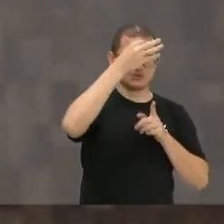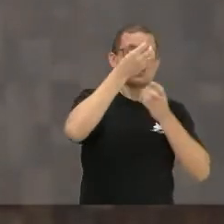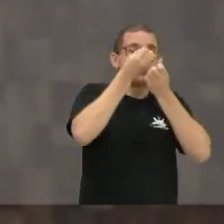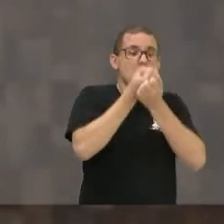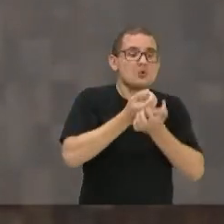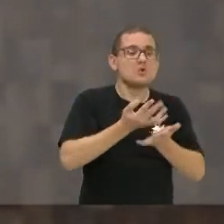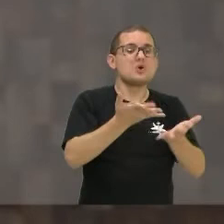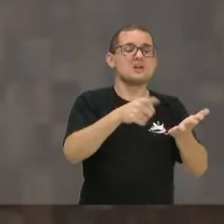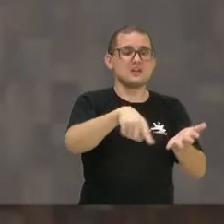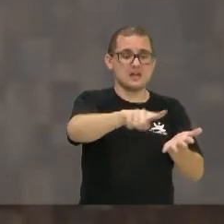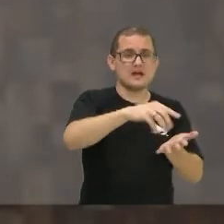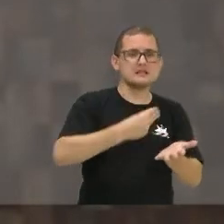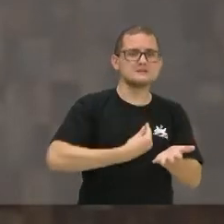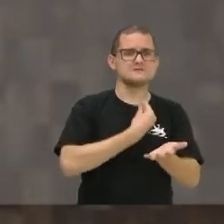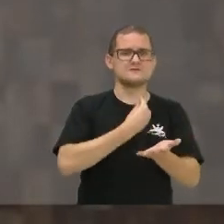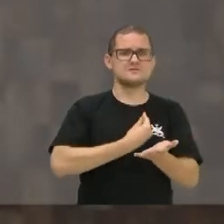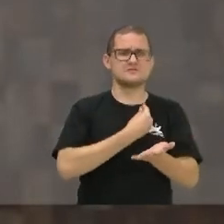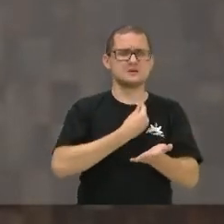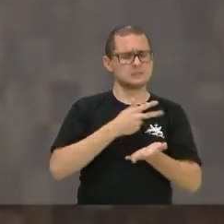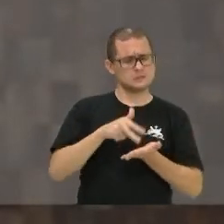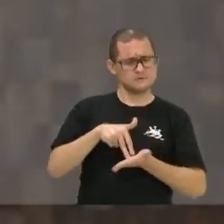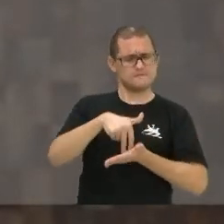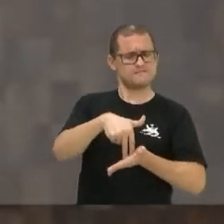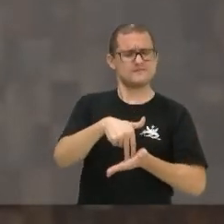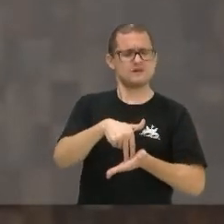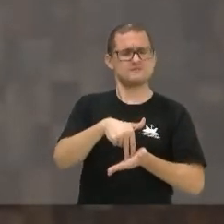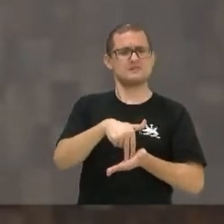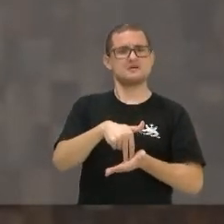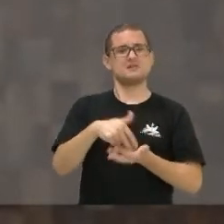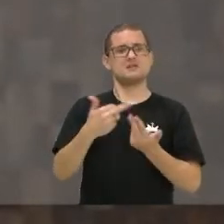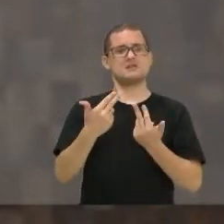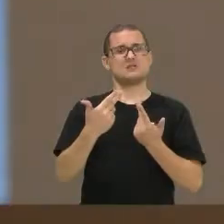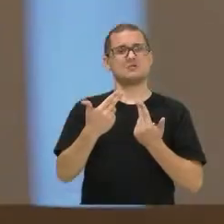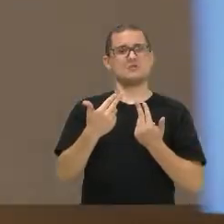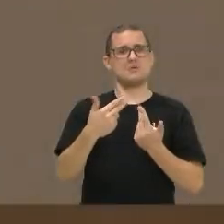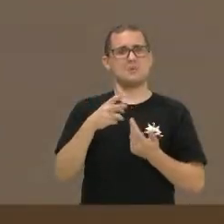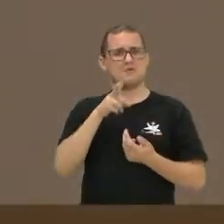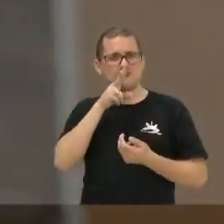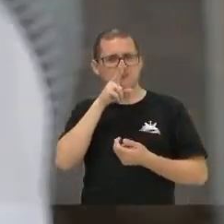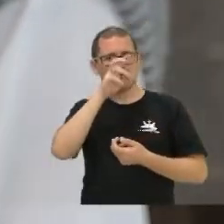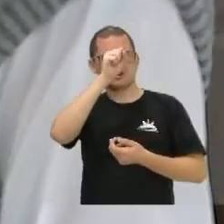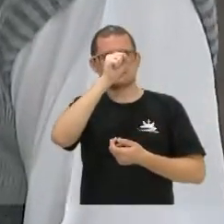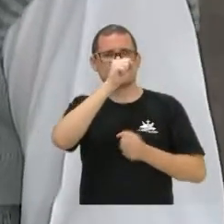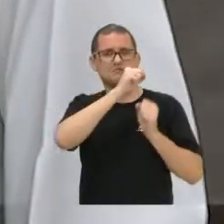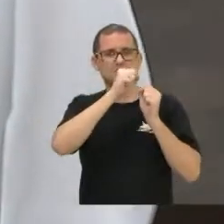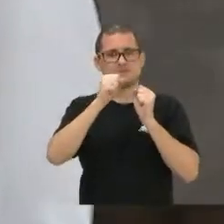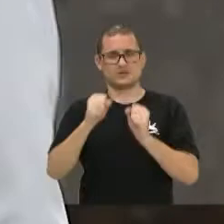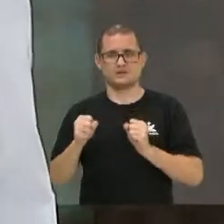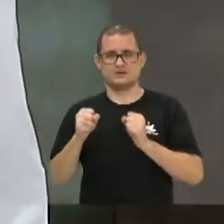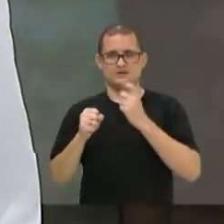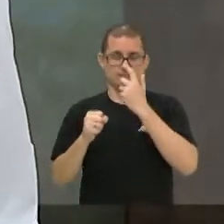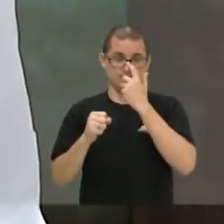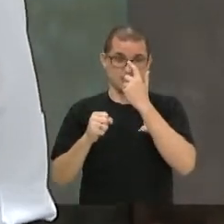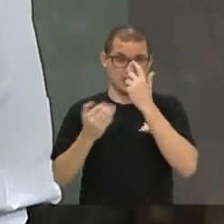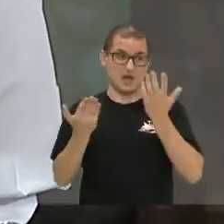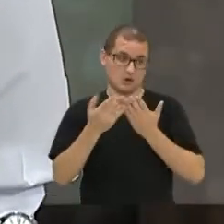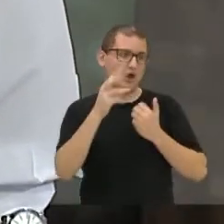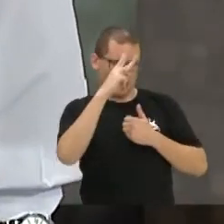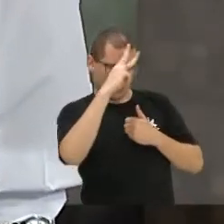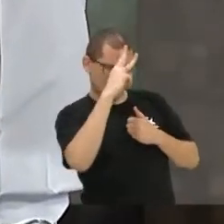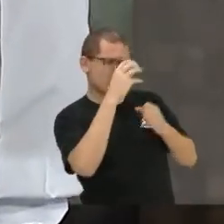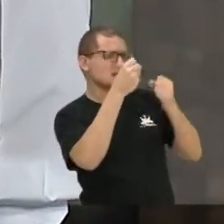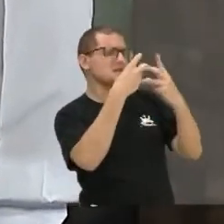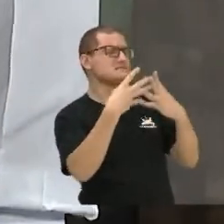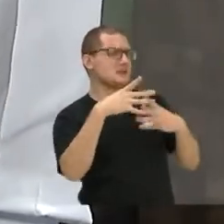viveram firmando-se sobre os seus pés como o imenso exército de william diga para o telespectador